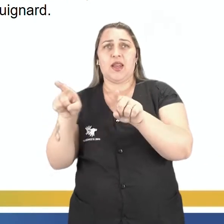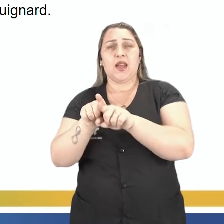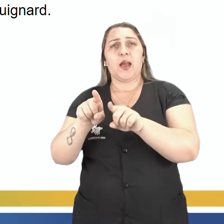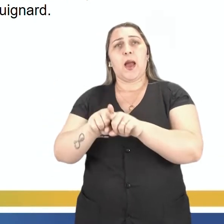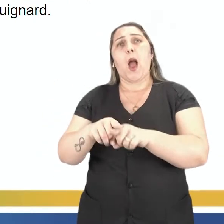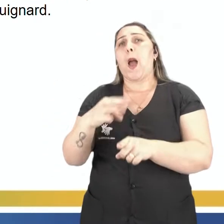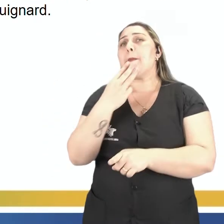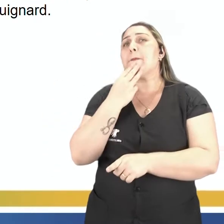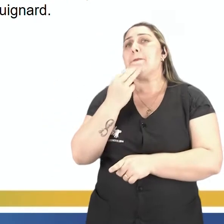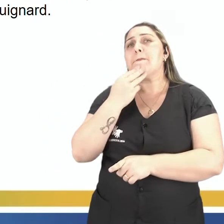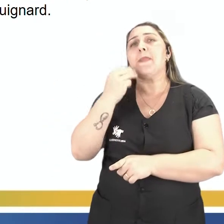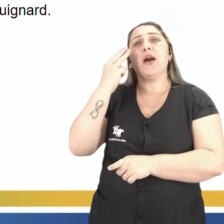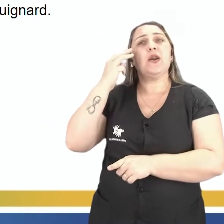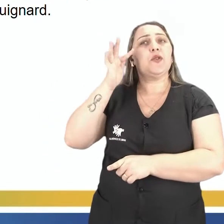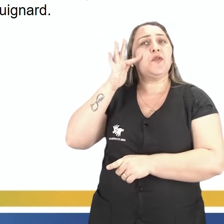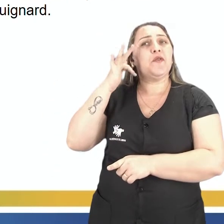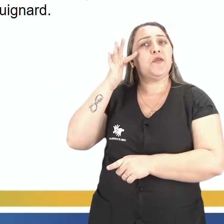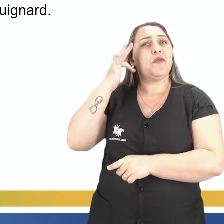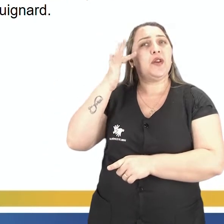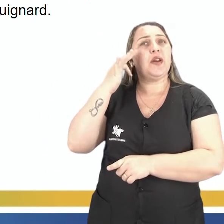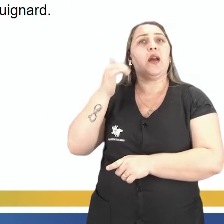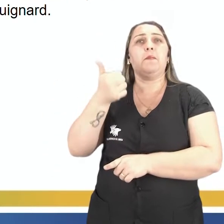1986, e a obra Macho e Fêmea, de